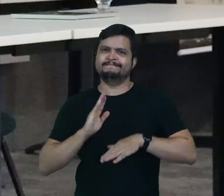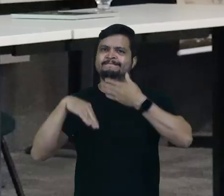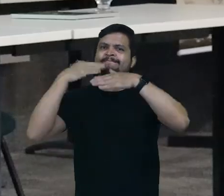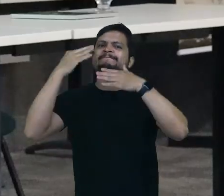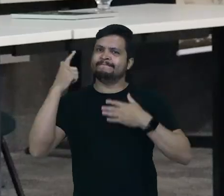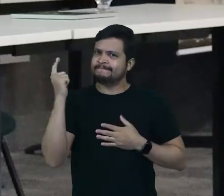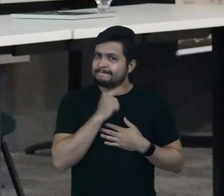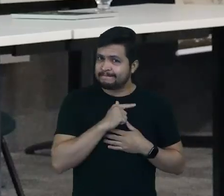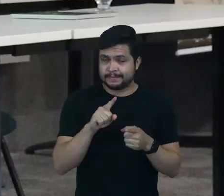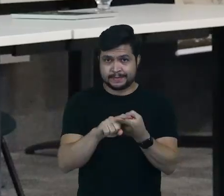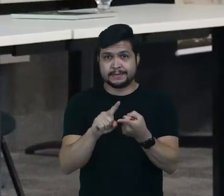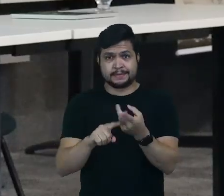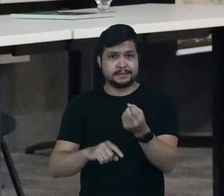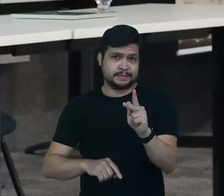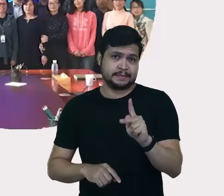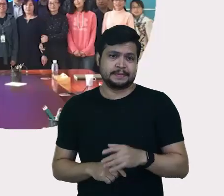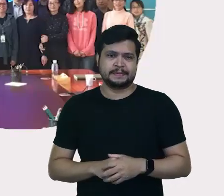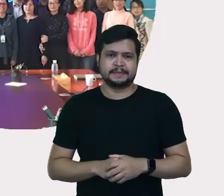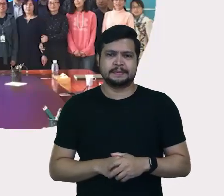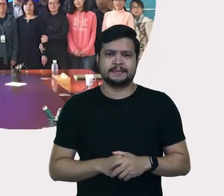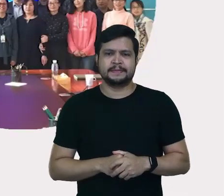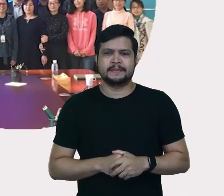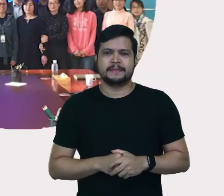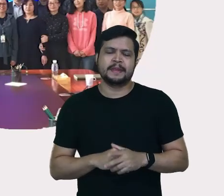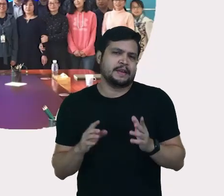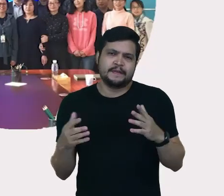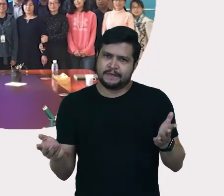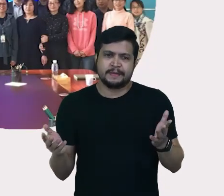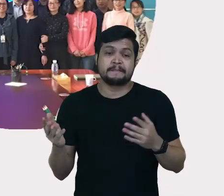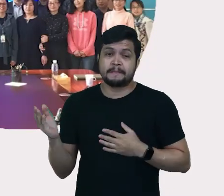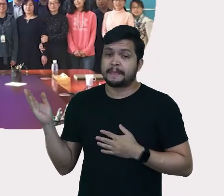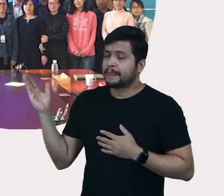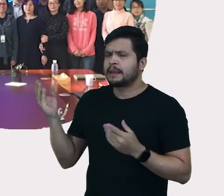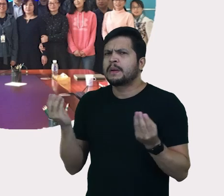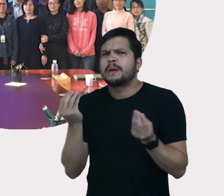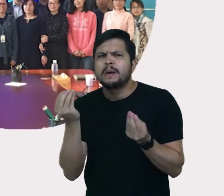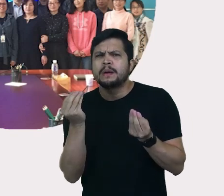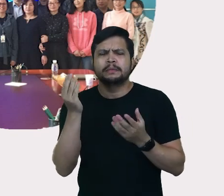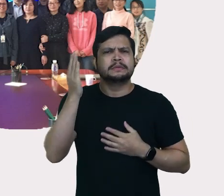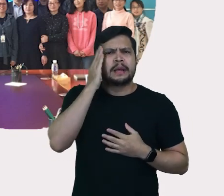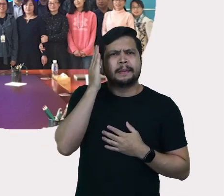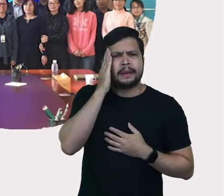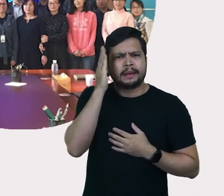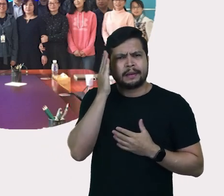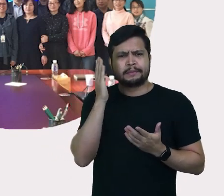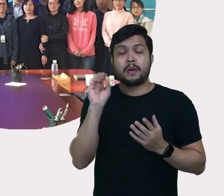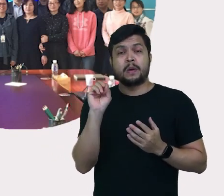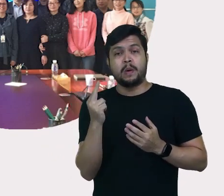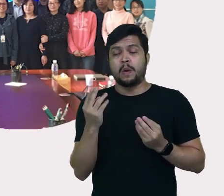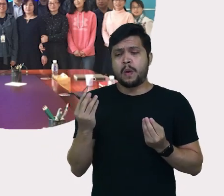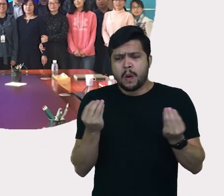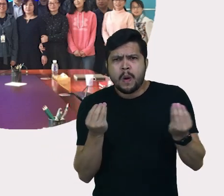ter também aí essa possibilidade. Deixa eu ver se tem mais. Enfim, como saberemos ou